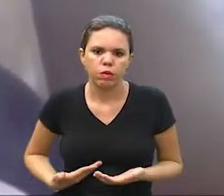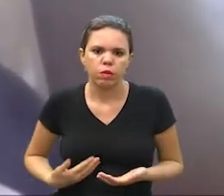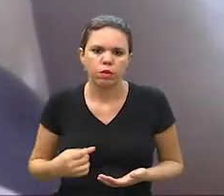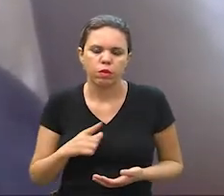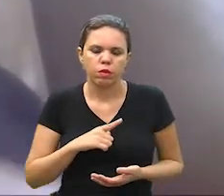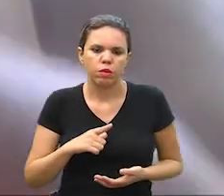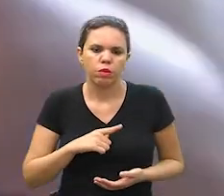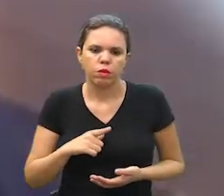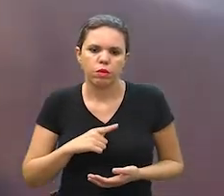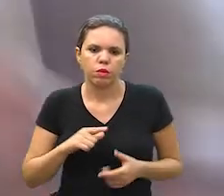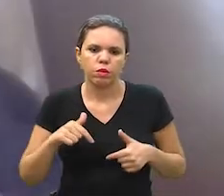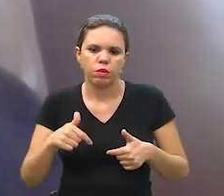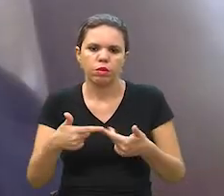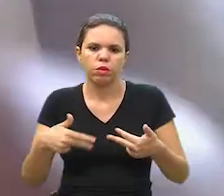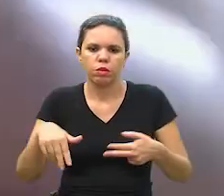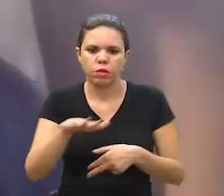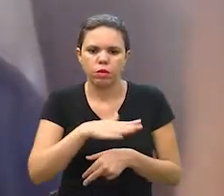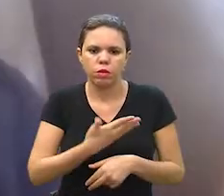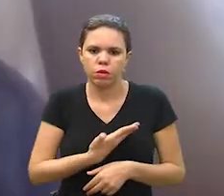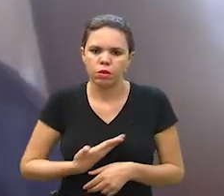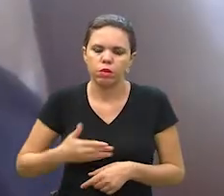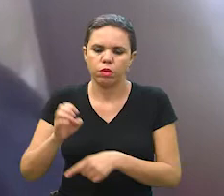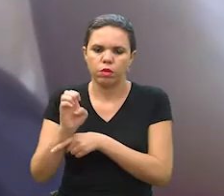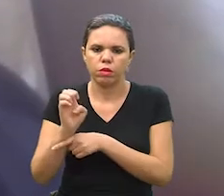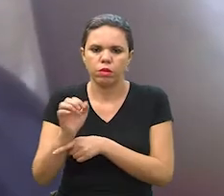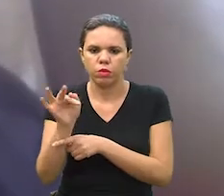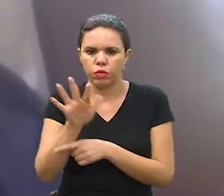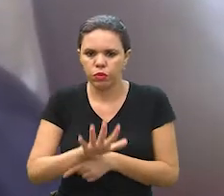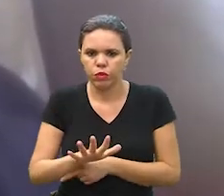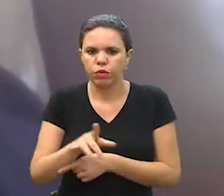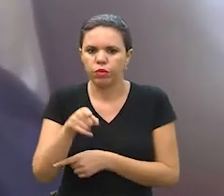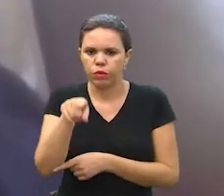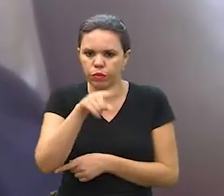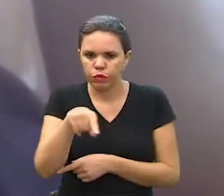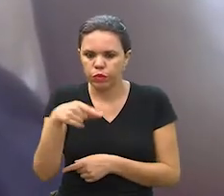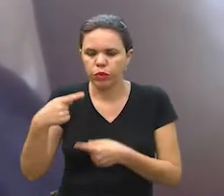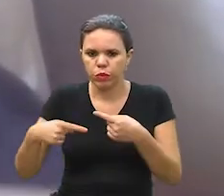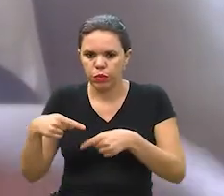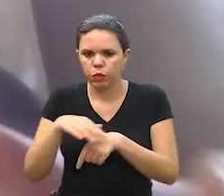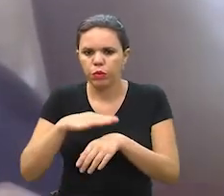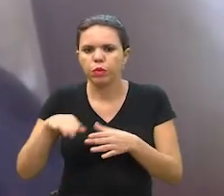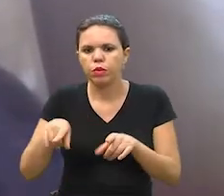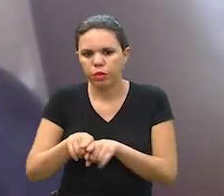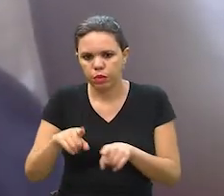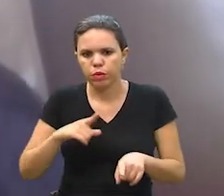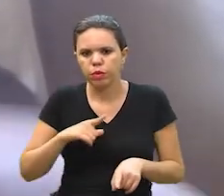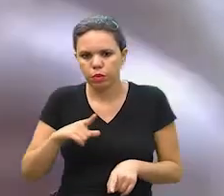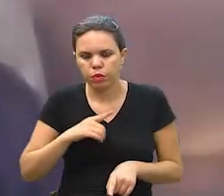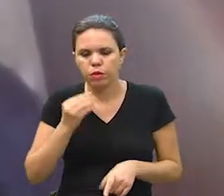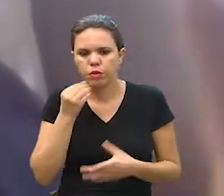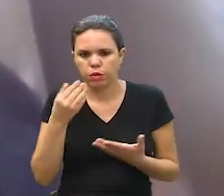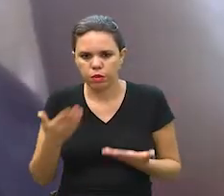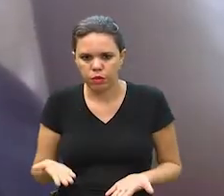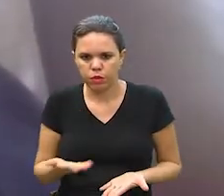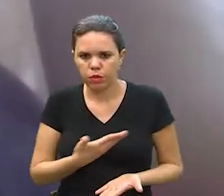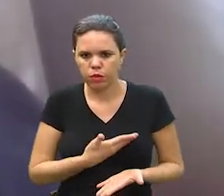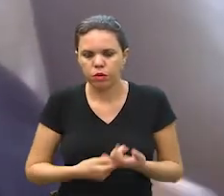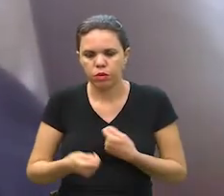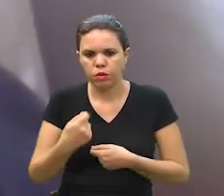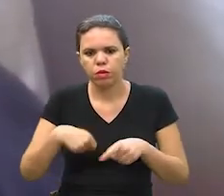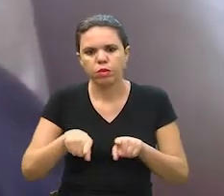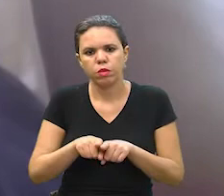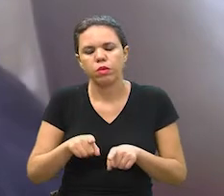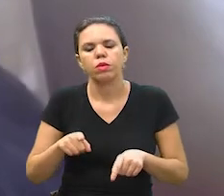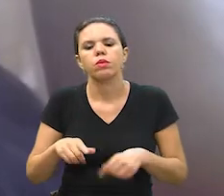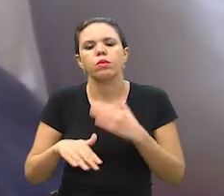a gente tenha de atuar em âmbito estadual e federal. E vocês, como políticos, até têm essa governabilidade